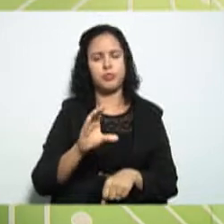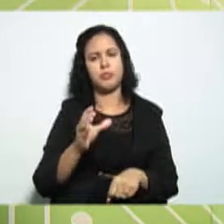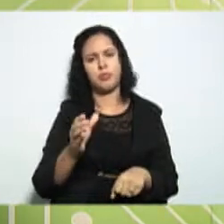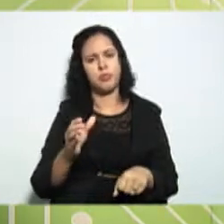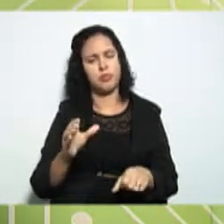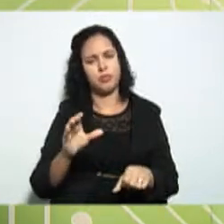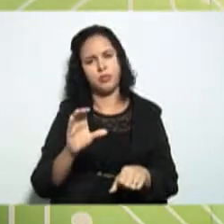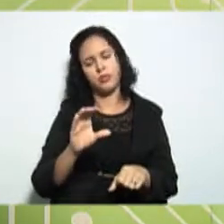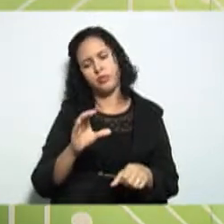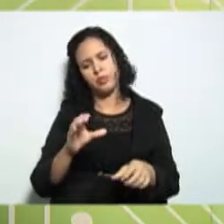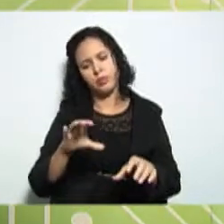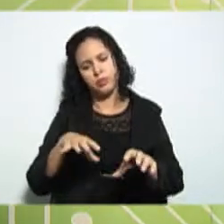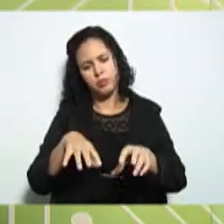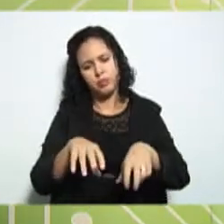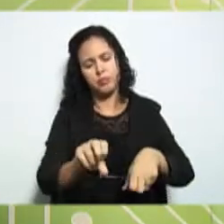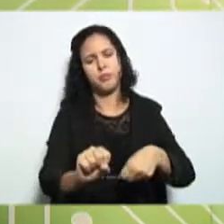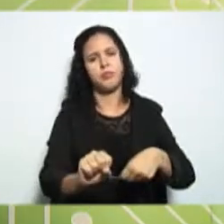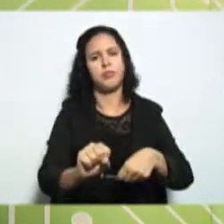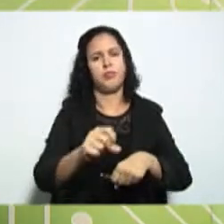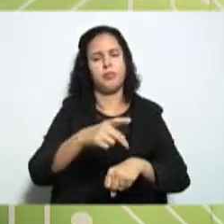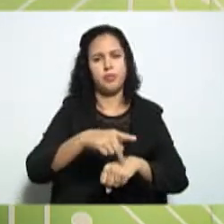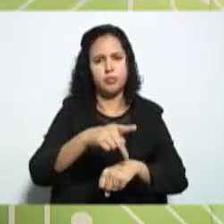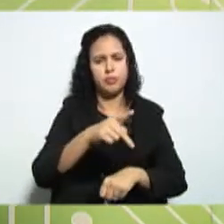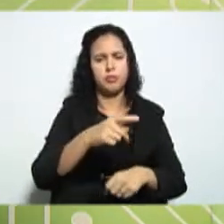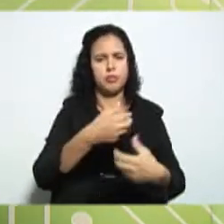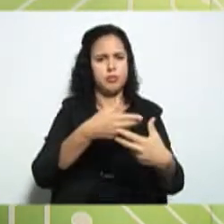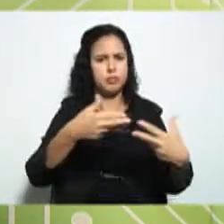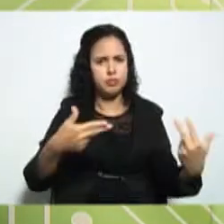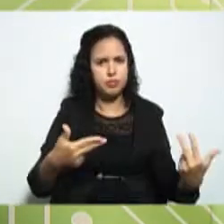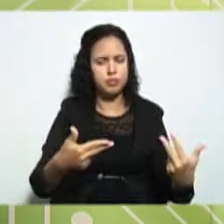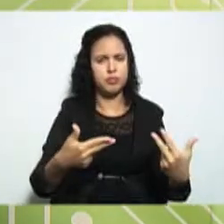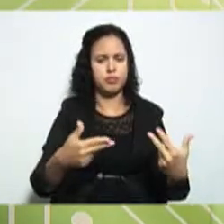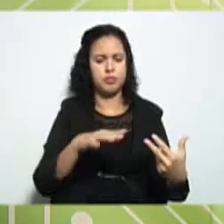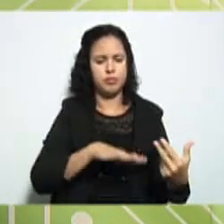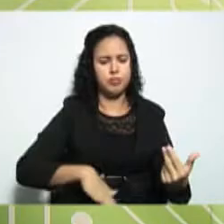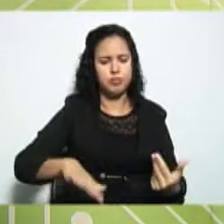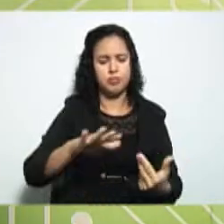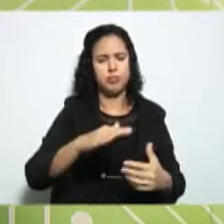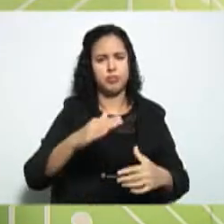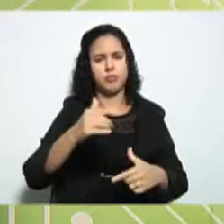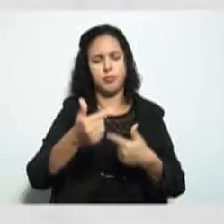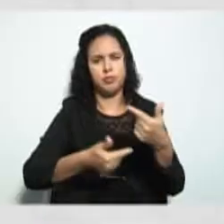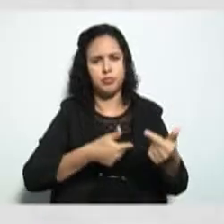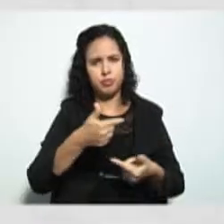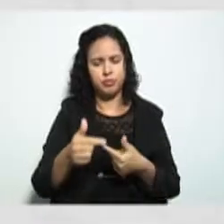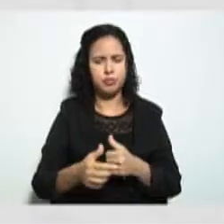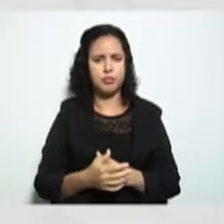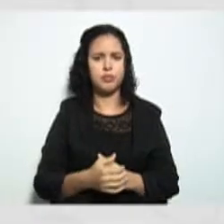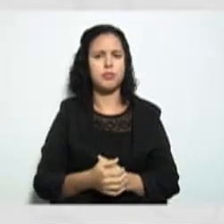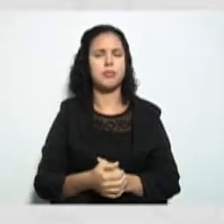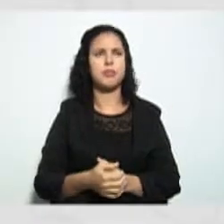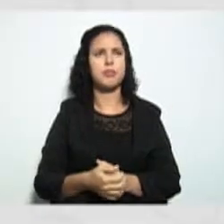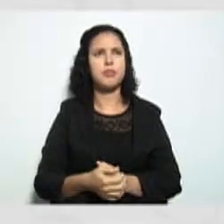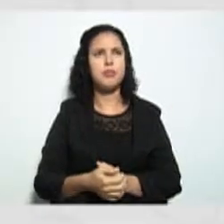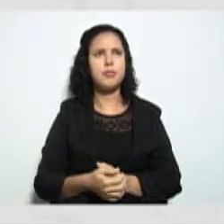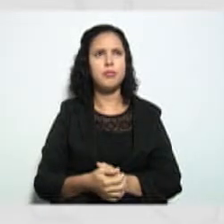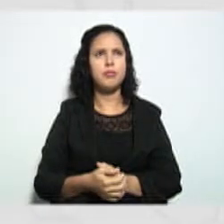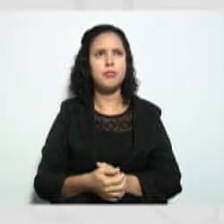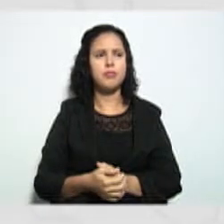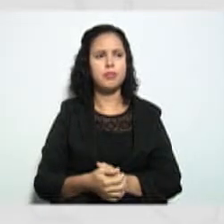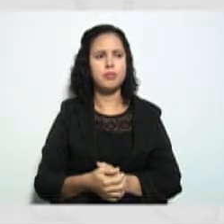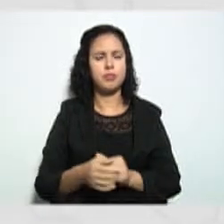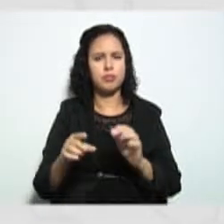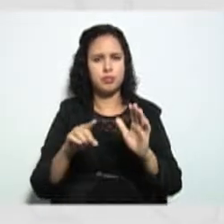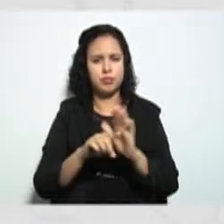mais especialista na sua função de trabalho, uma coisa bastante prática. Temos ainda a pergunta número 3, vamos para ela? Lá,